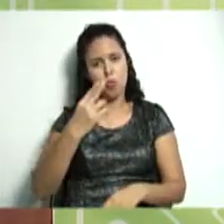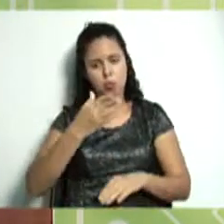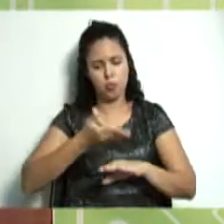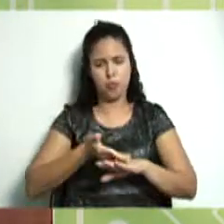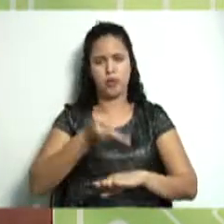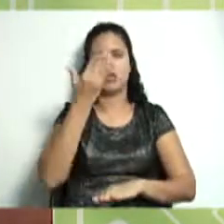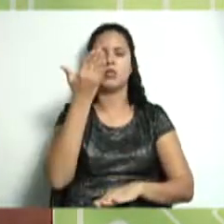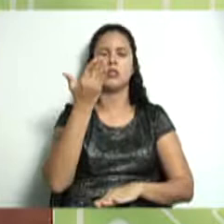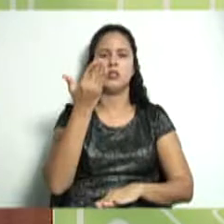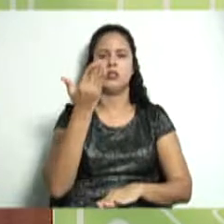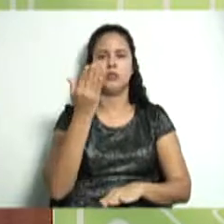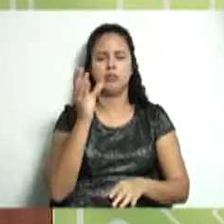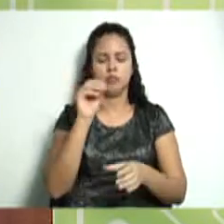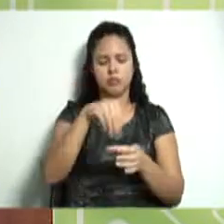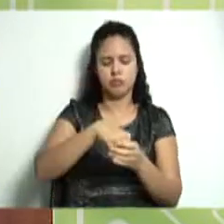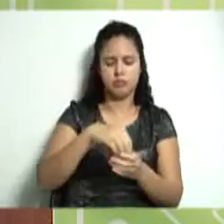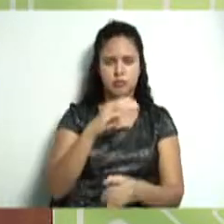cooperativas.